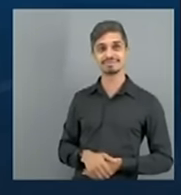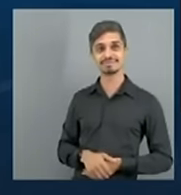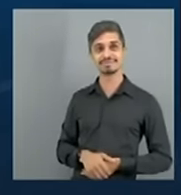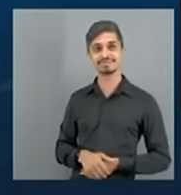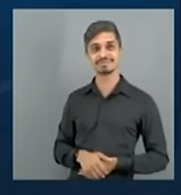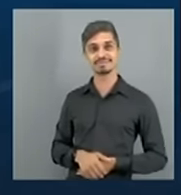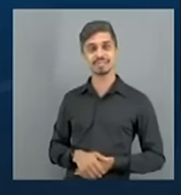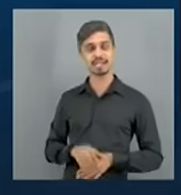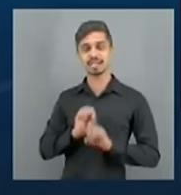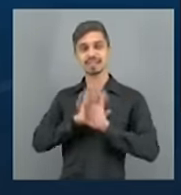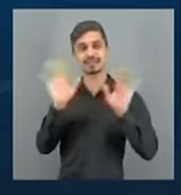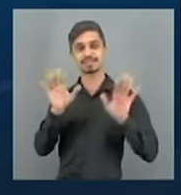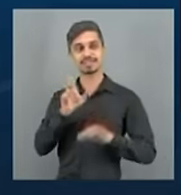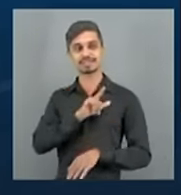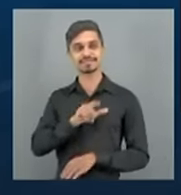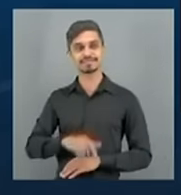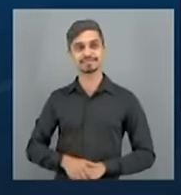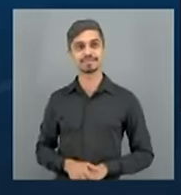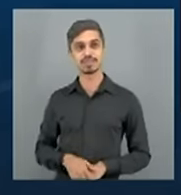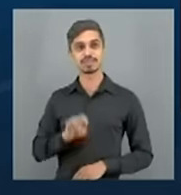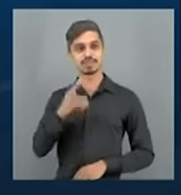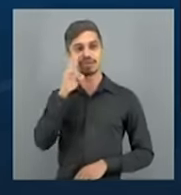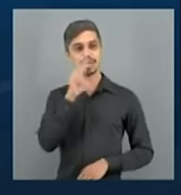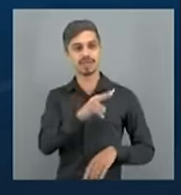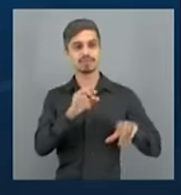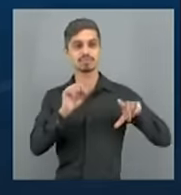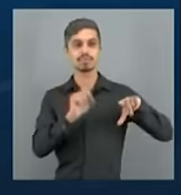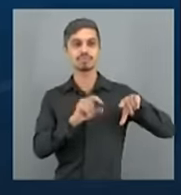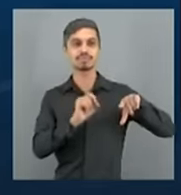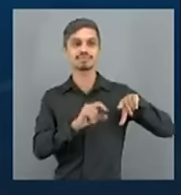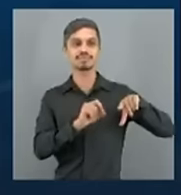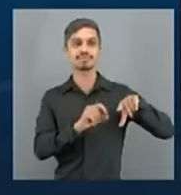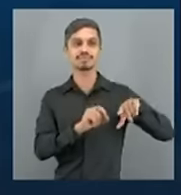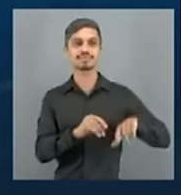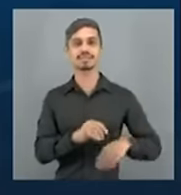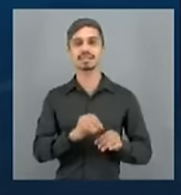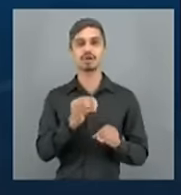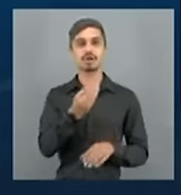Tá nitidamente. É só você olhar os gols.